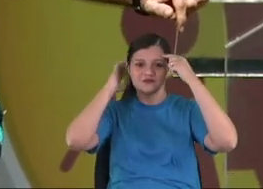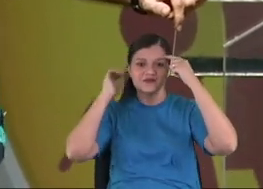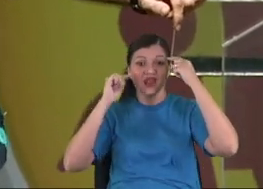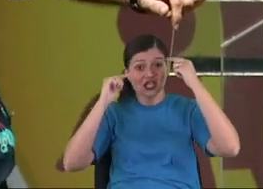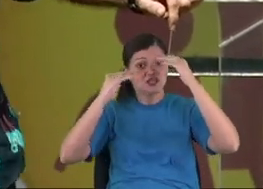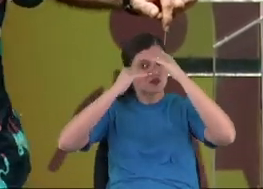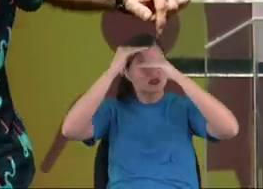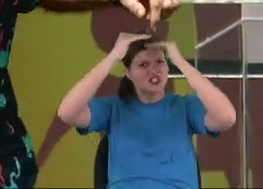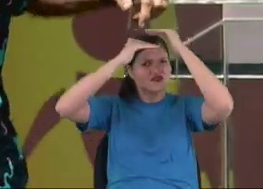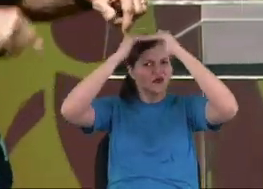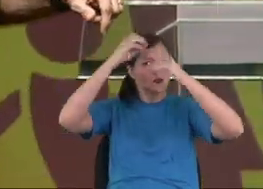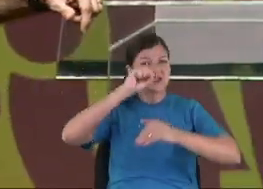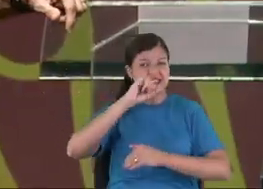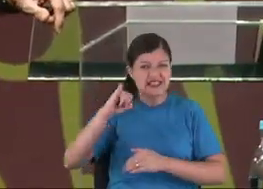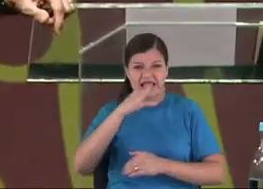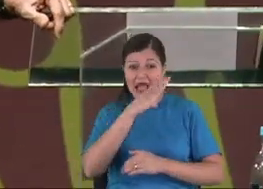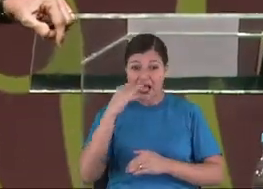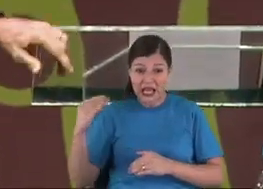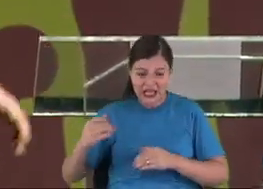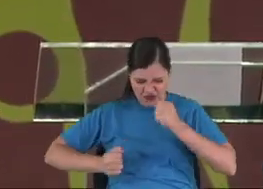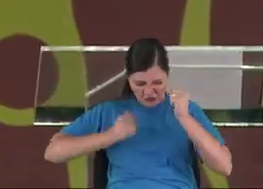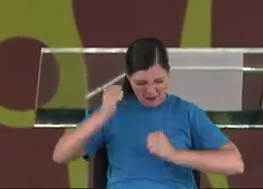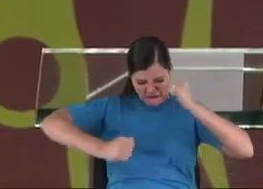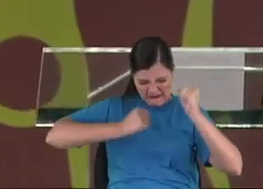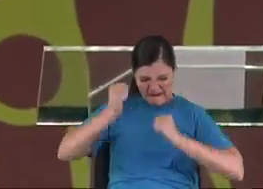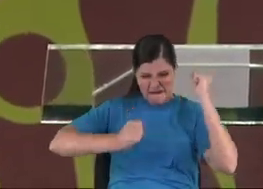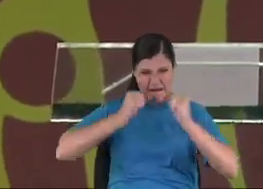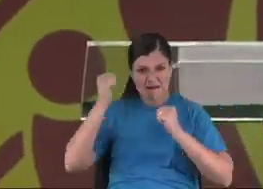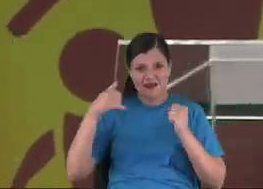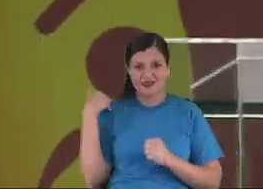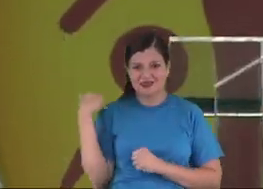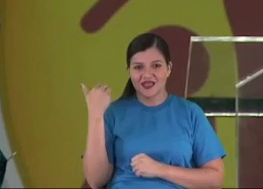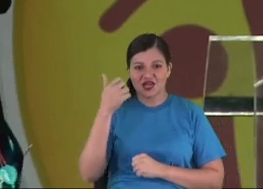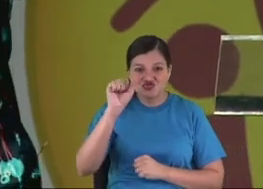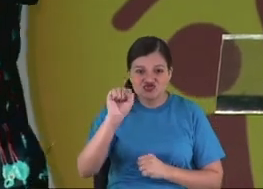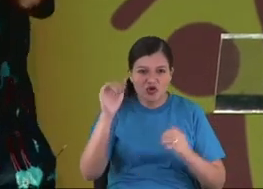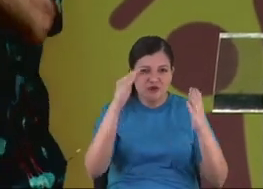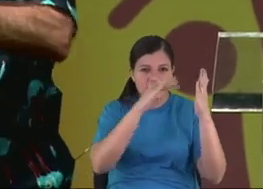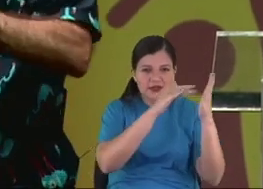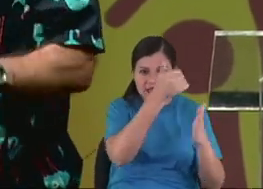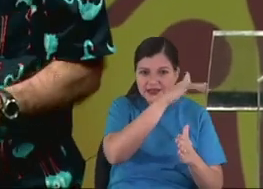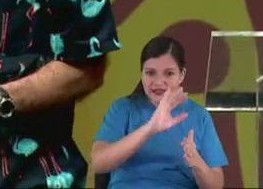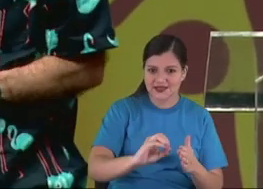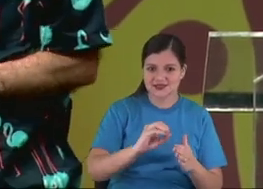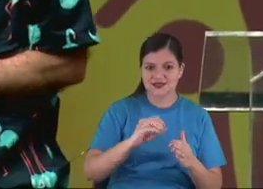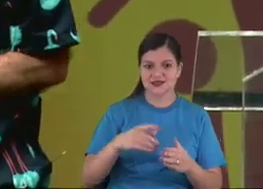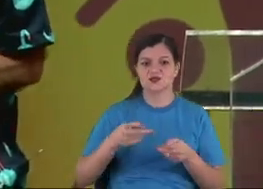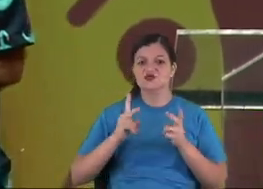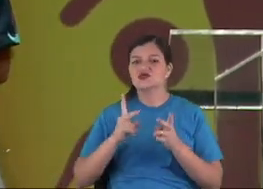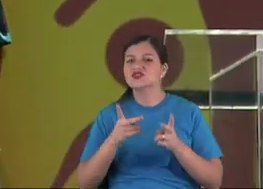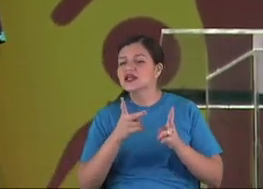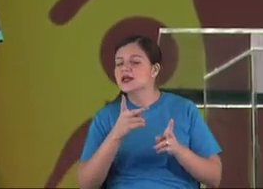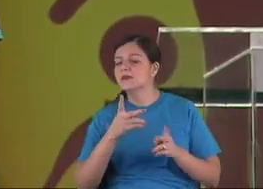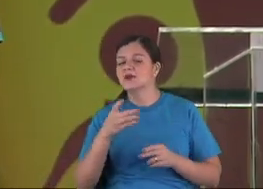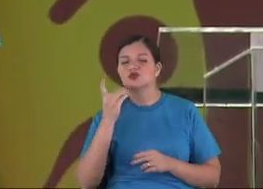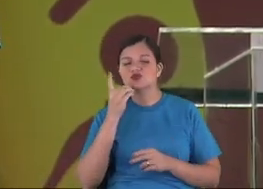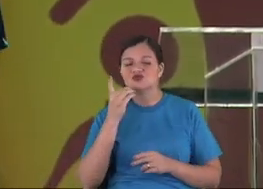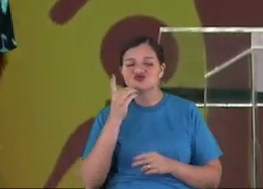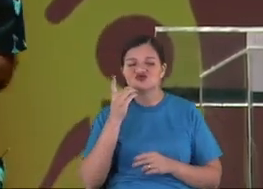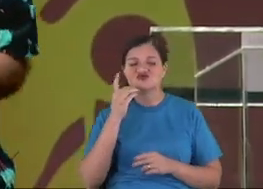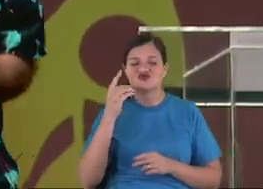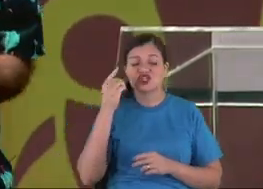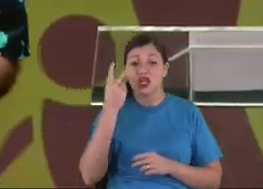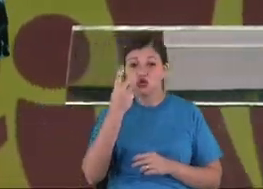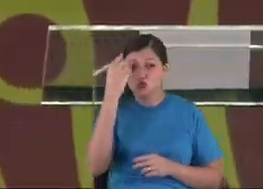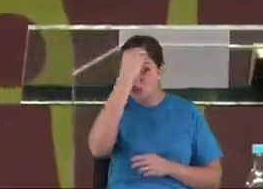muito, entre a idade de 8 e 10, e eu não parei, era todo dia, era pelo menos 2 horas por dia correndo, correndo os